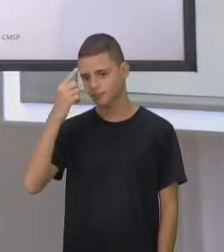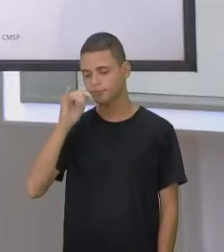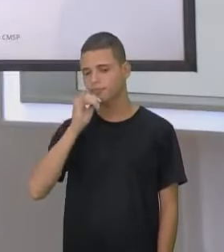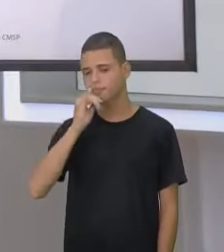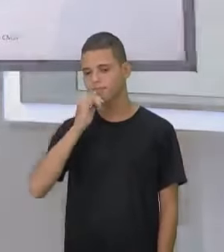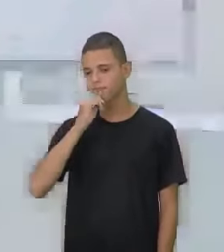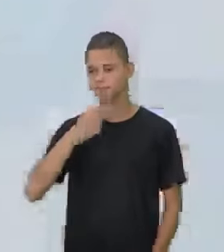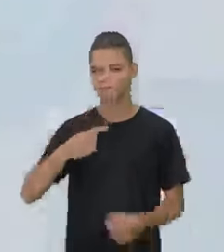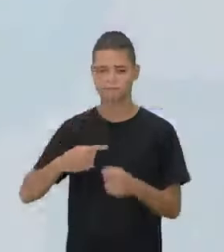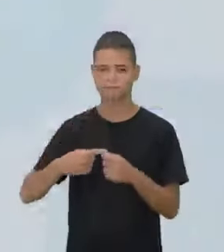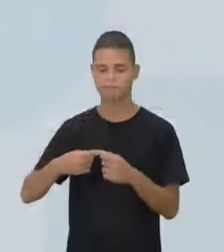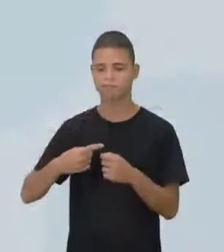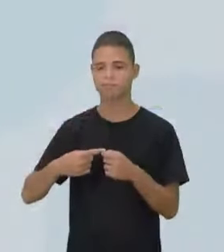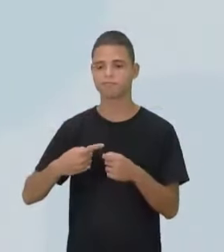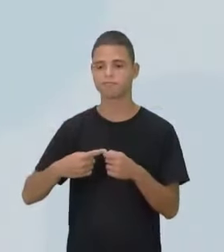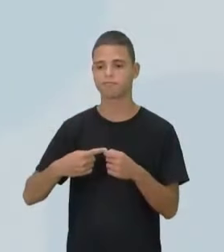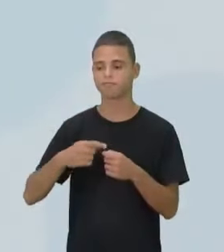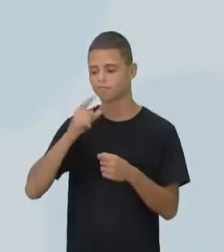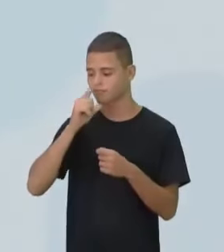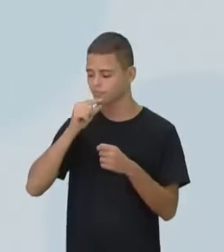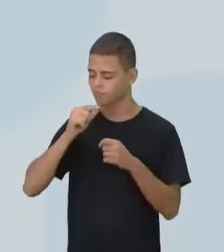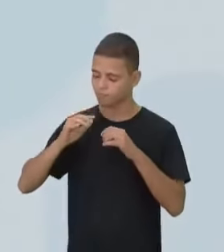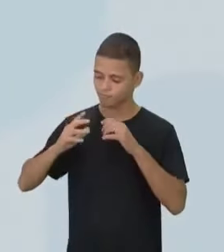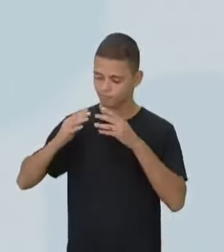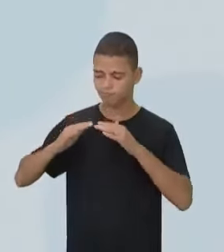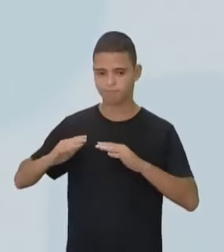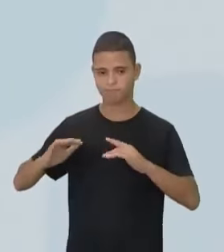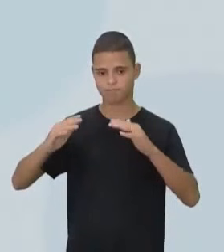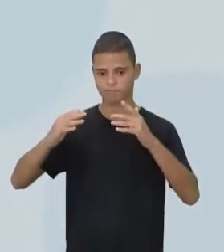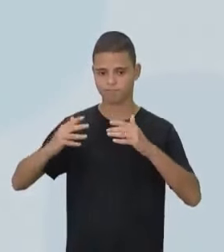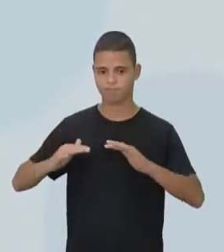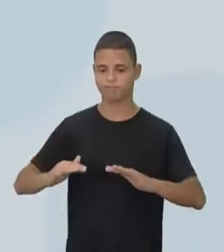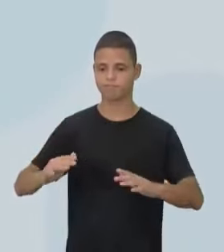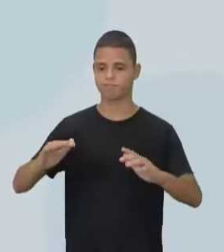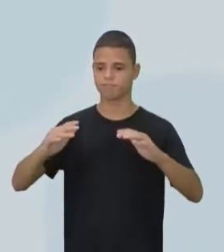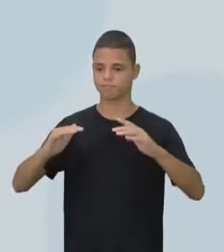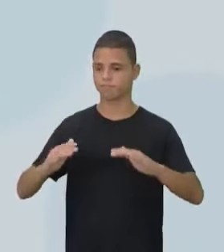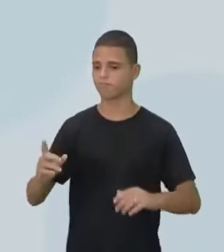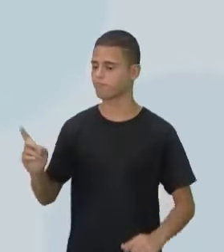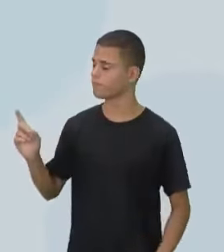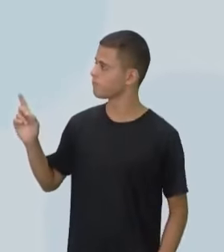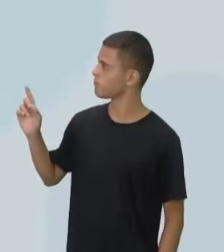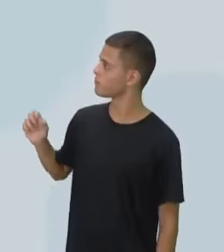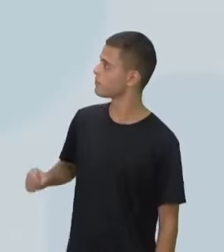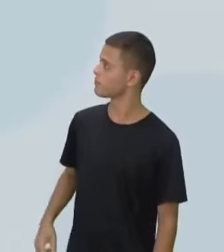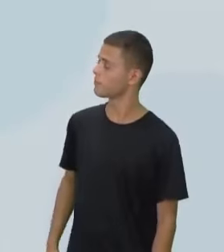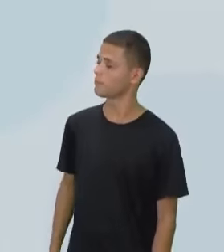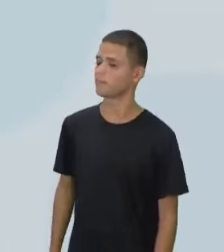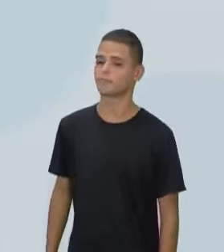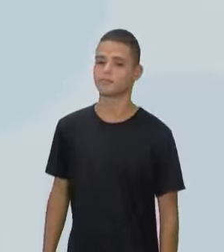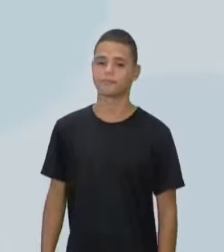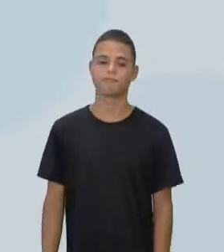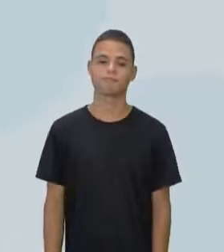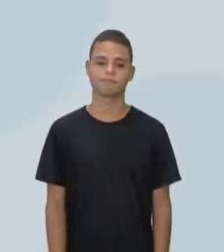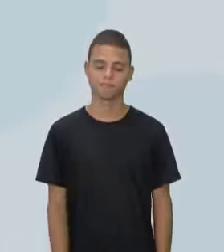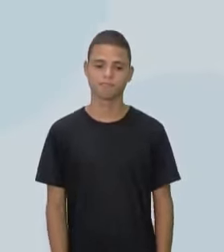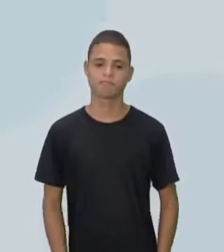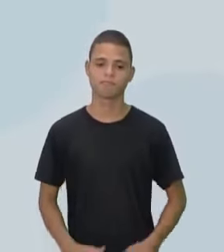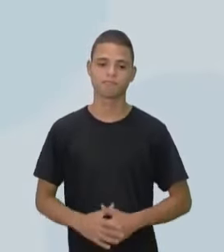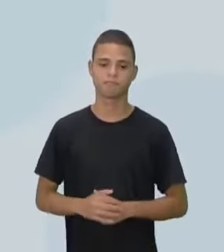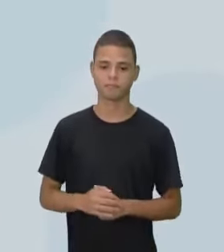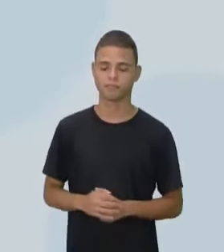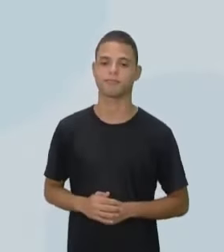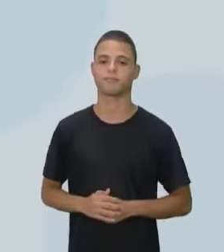fica nesta parte, num rio que era todo meandrante, né? Que faz esse zigue-zague aqui. Essas rio de planície, né? São